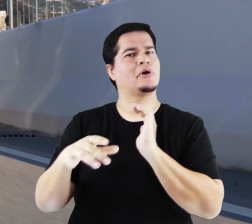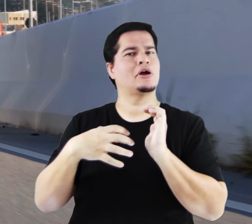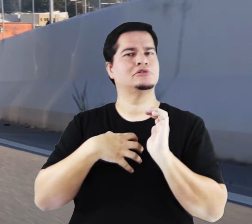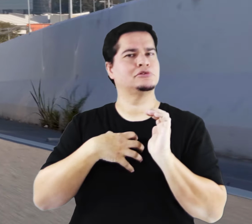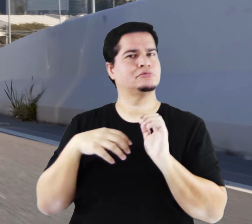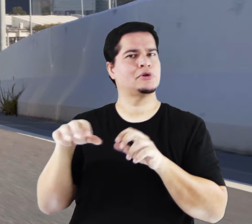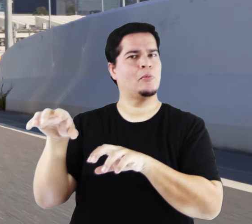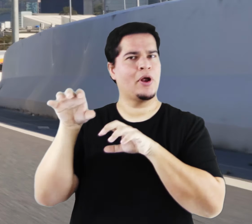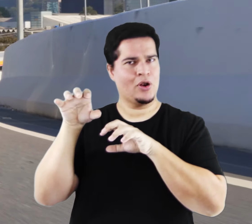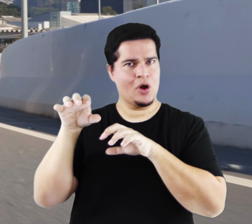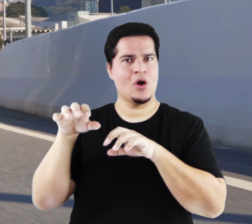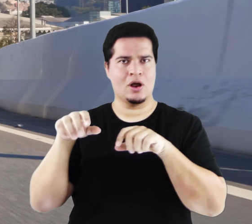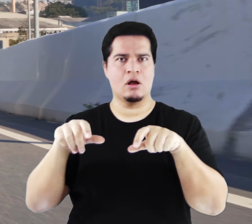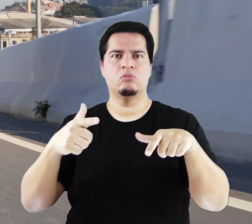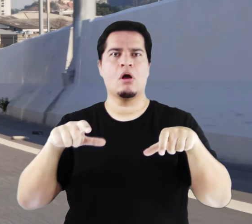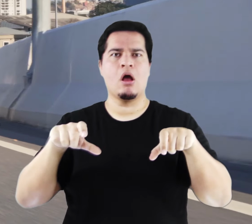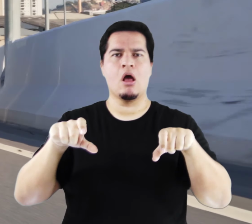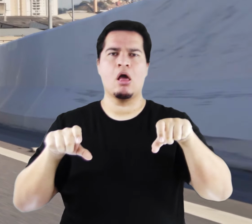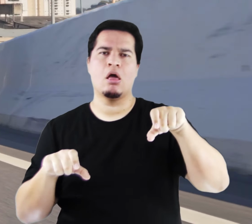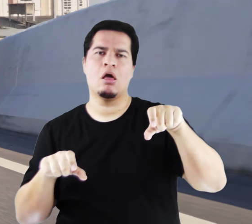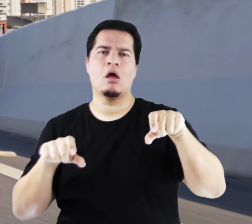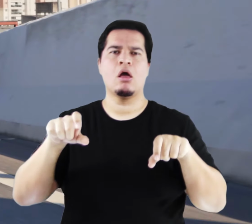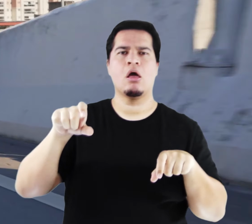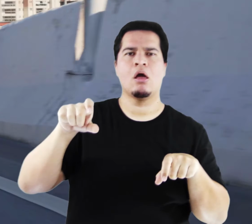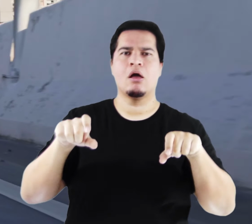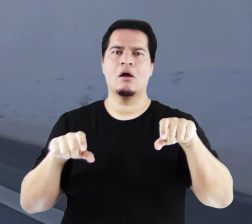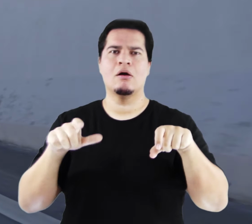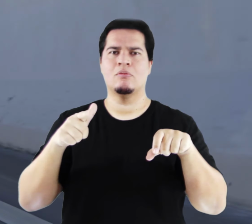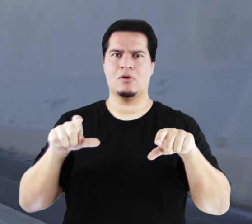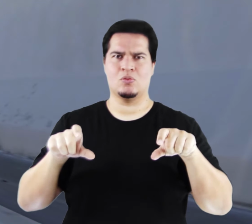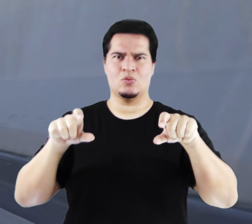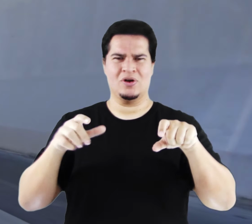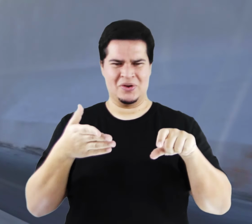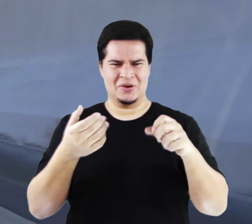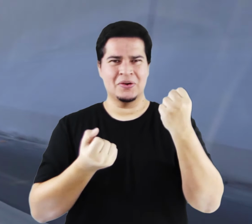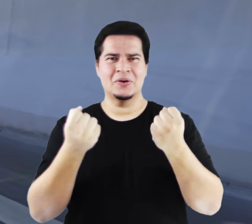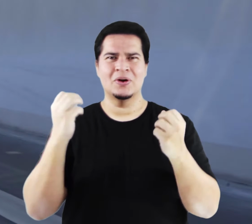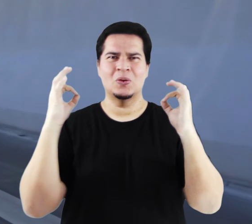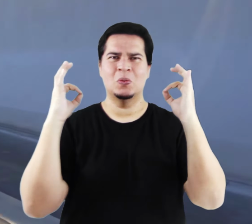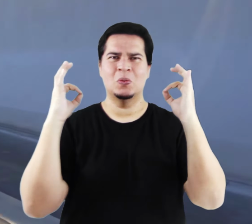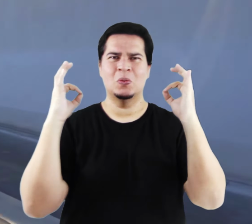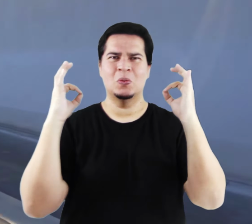pessoal, a gente tem aqui um eixo de torção, Peugeot, eixo de torção num veículo desse